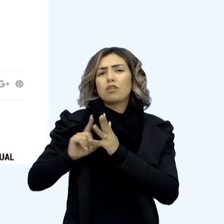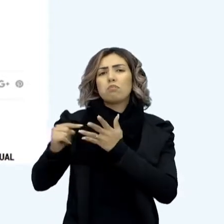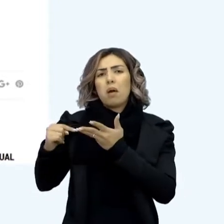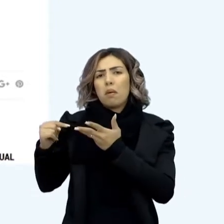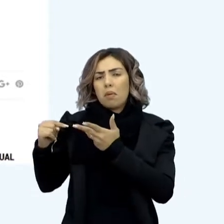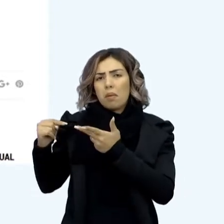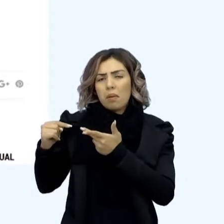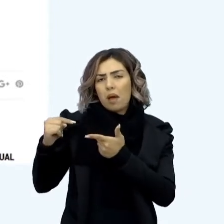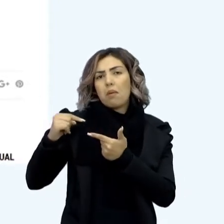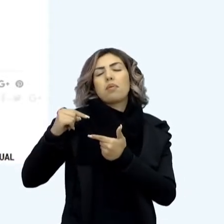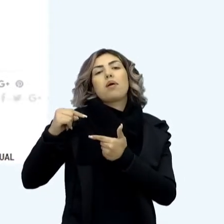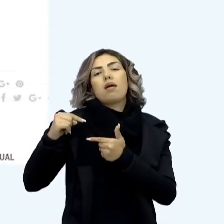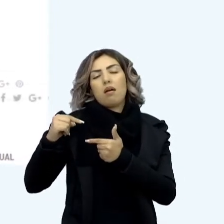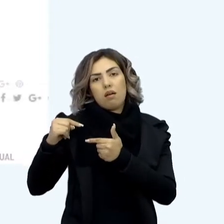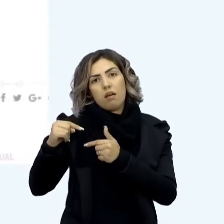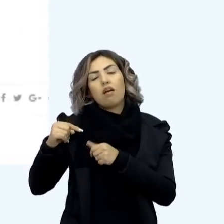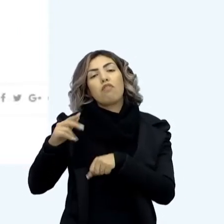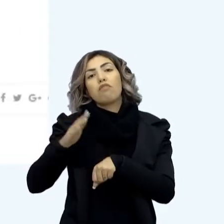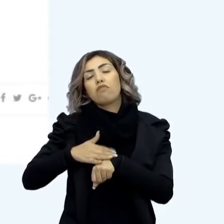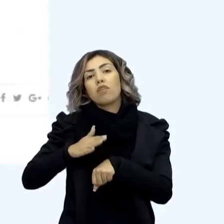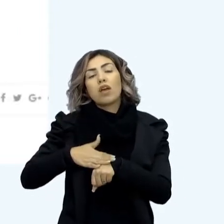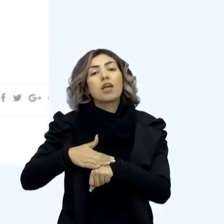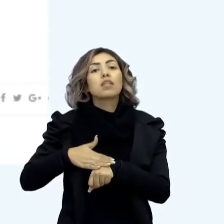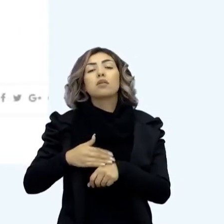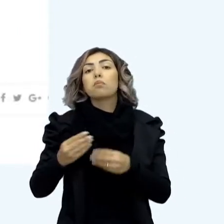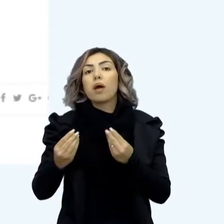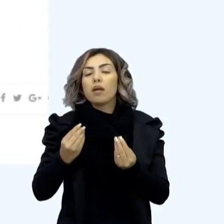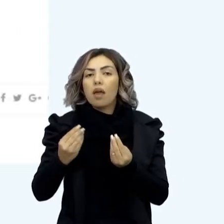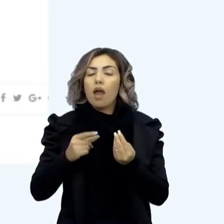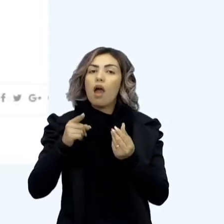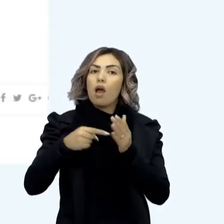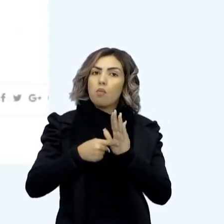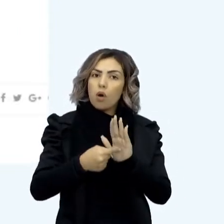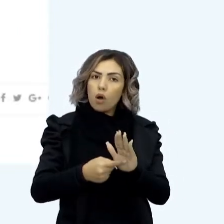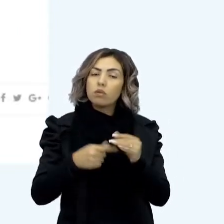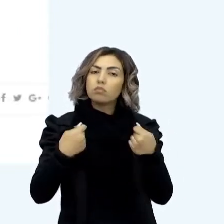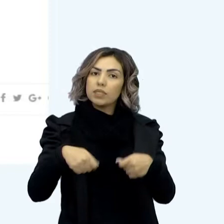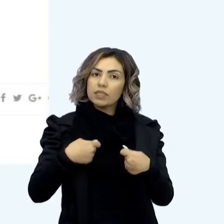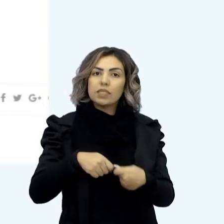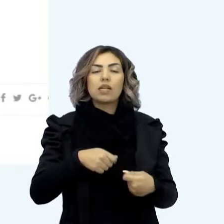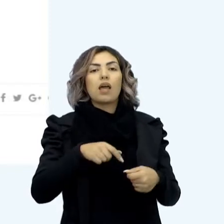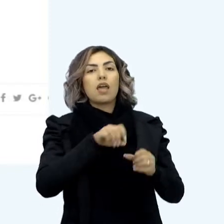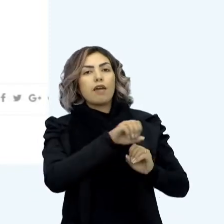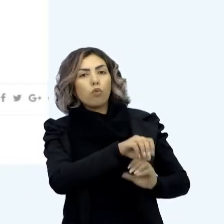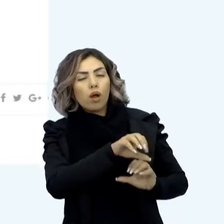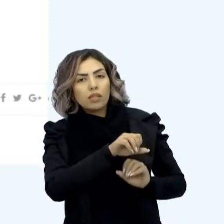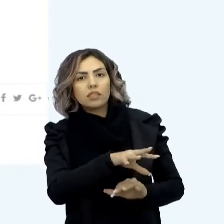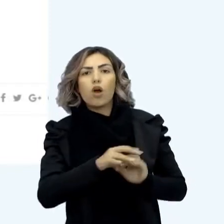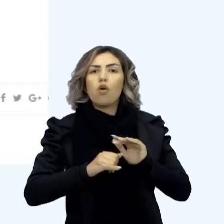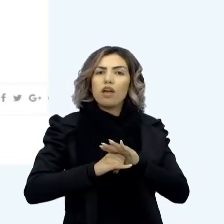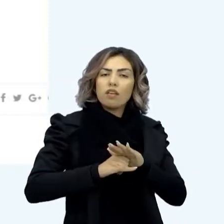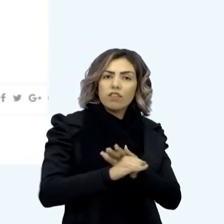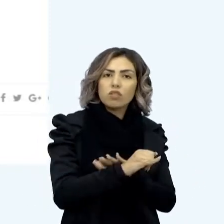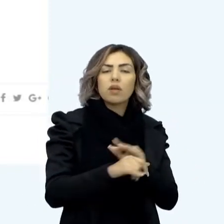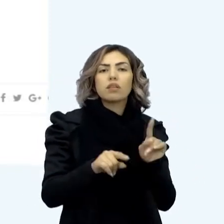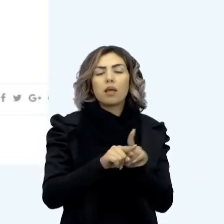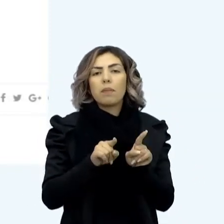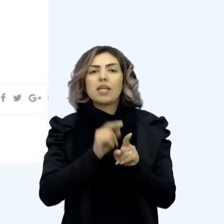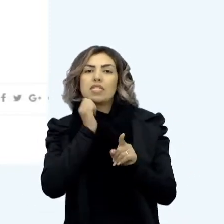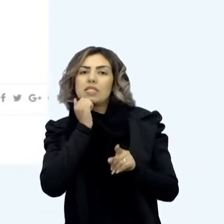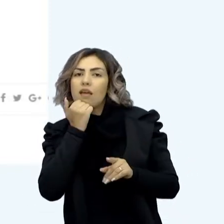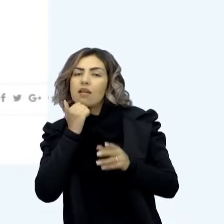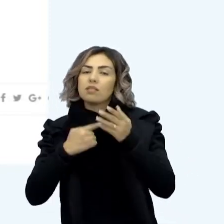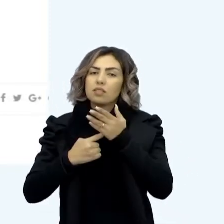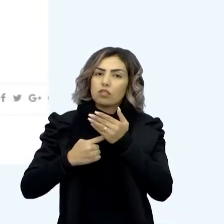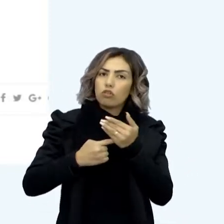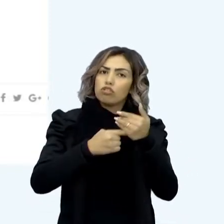pensada levando em conta assim, a necessidade de investir em educação e popularização de ciência e tecnologia, né,